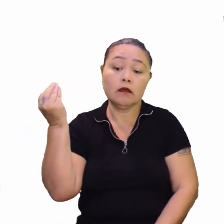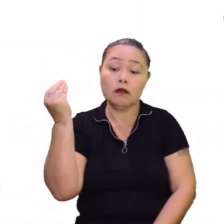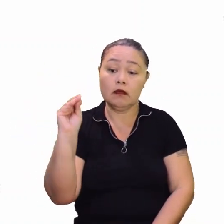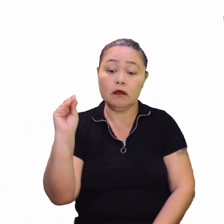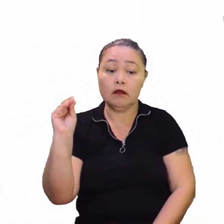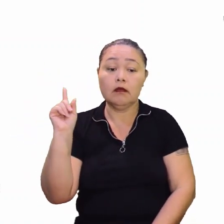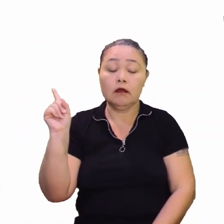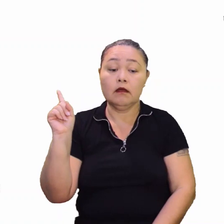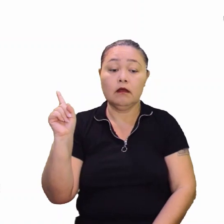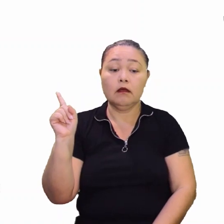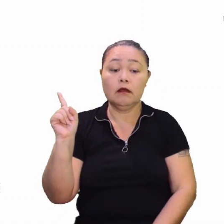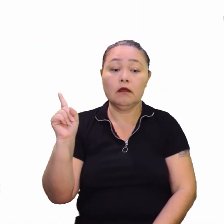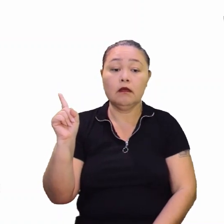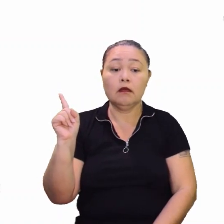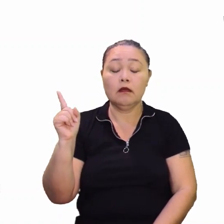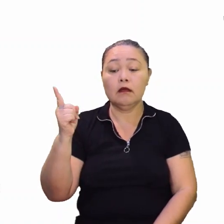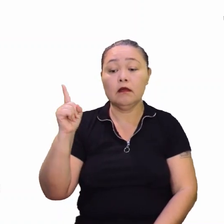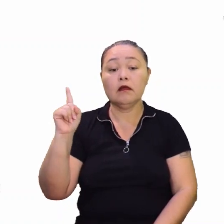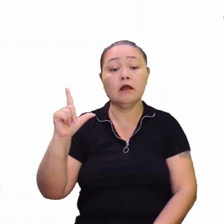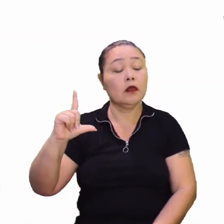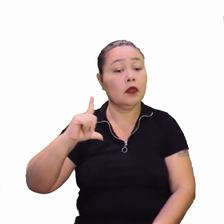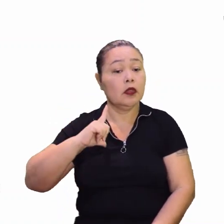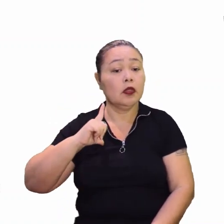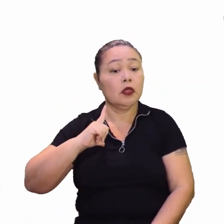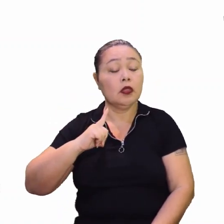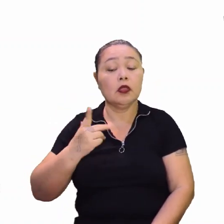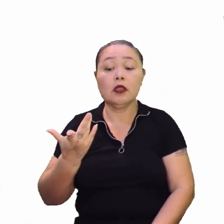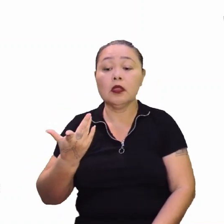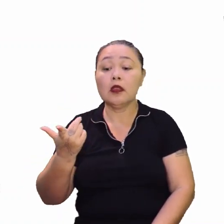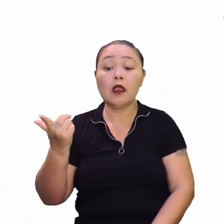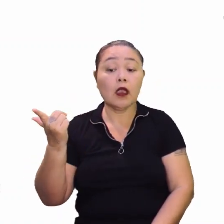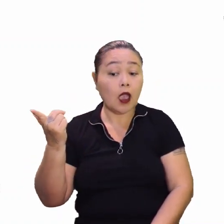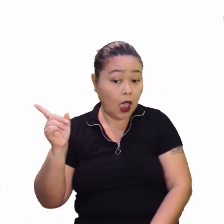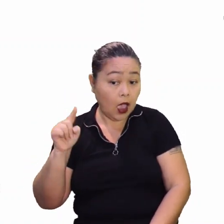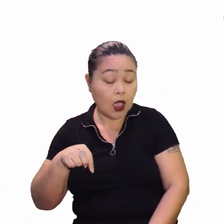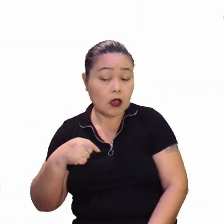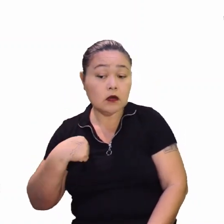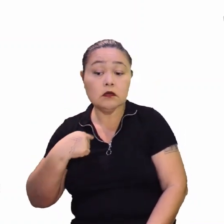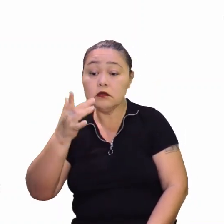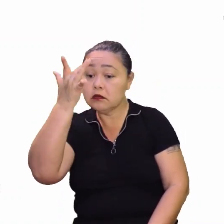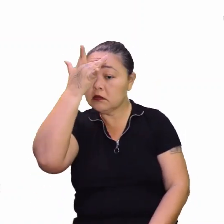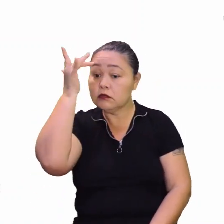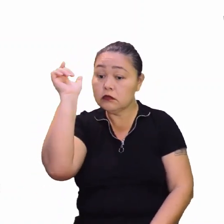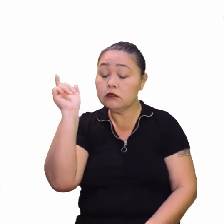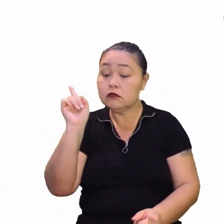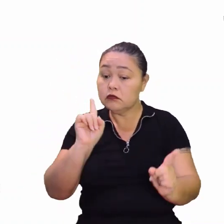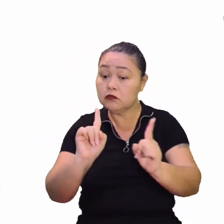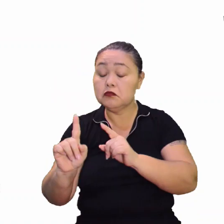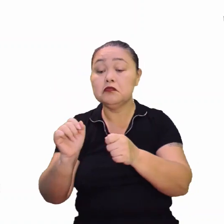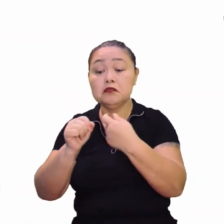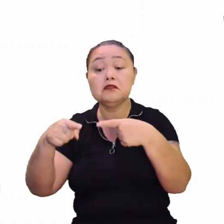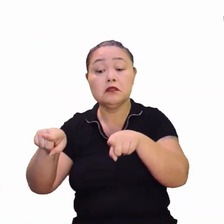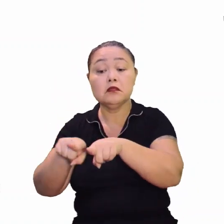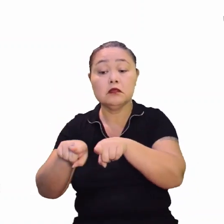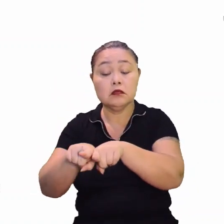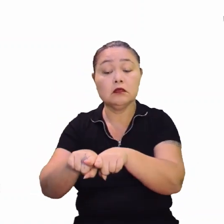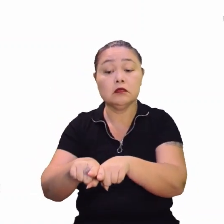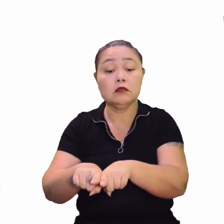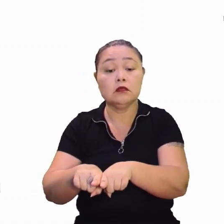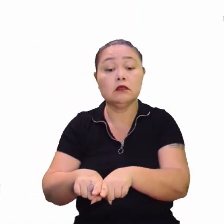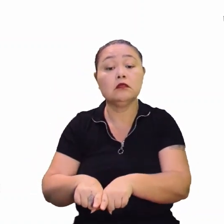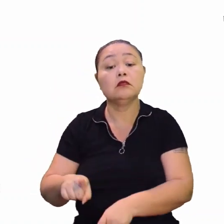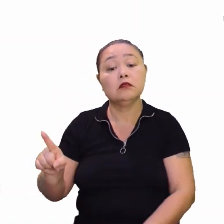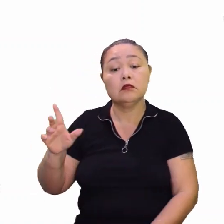agora aqui, em cima desse mapa aqui, um em cima do outro, ia coincidir a concentração de pessoas também, Rogério. Exato. Olha aí,